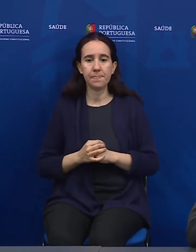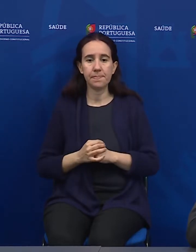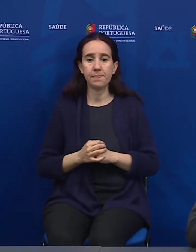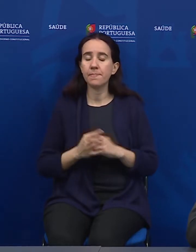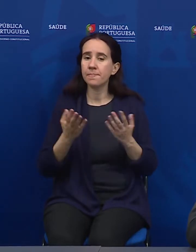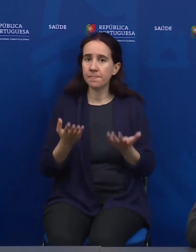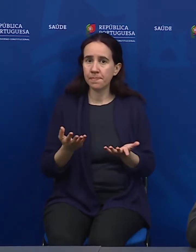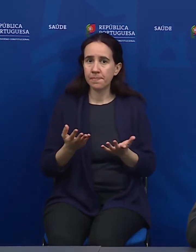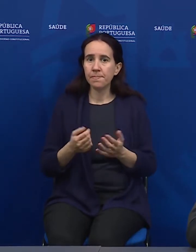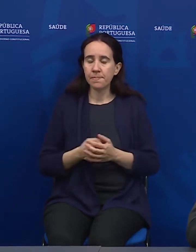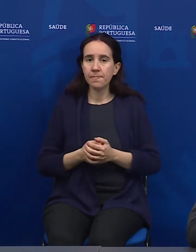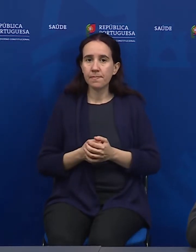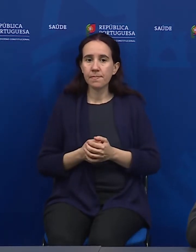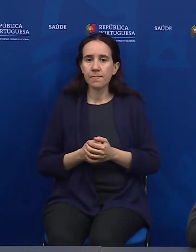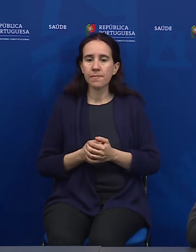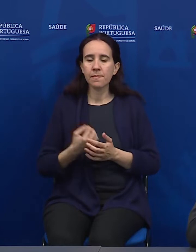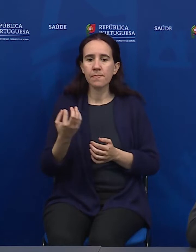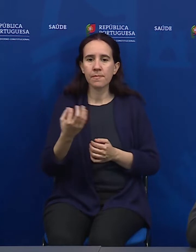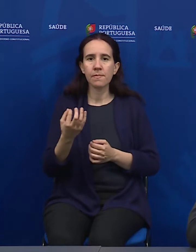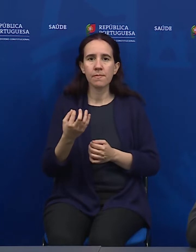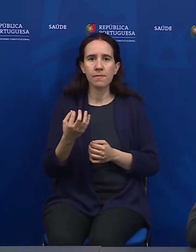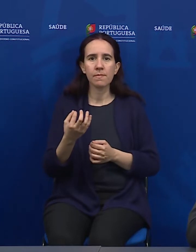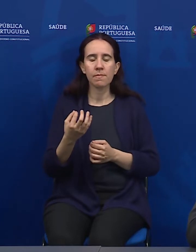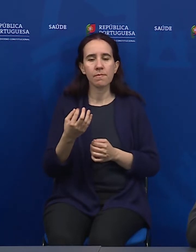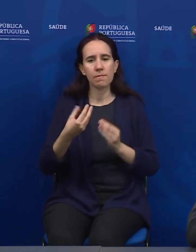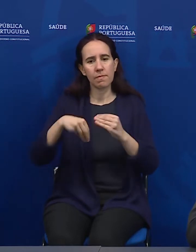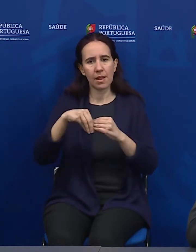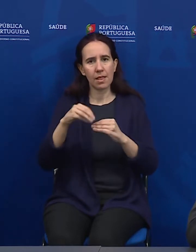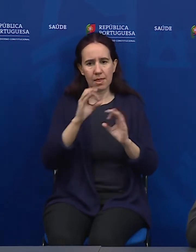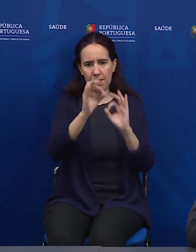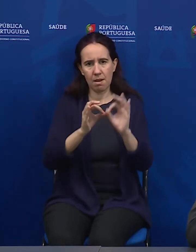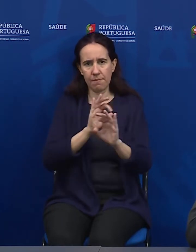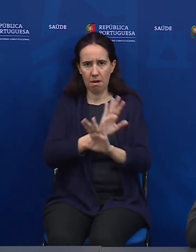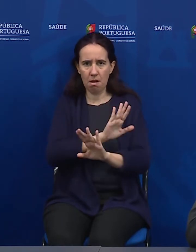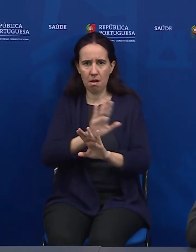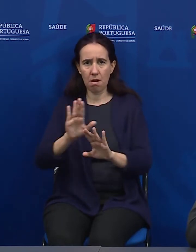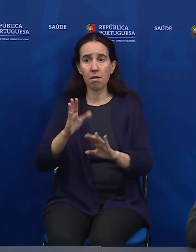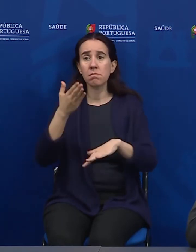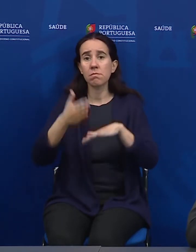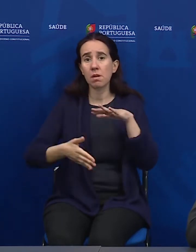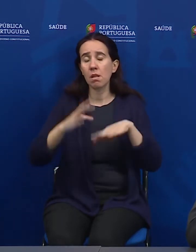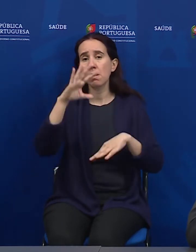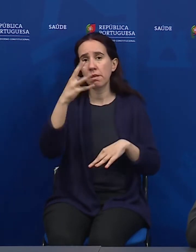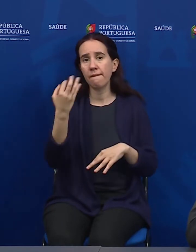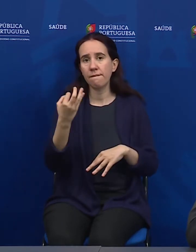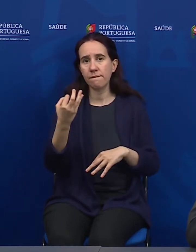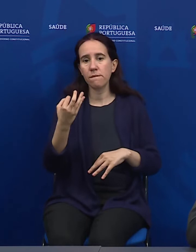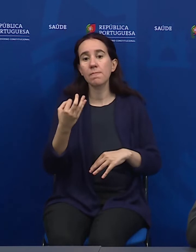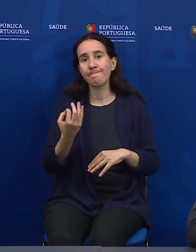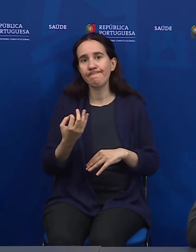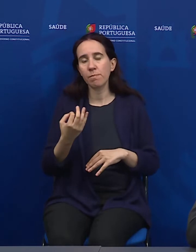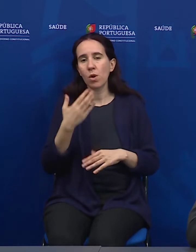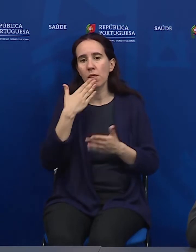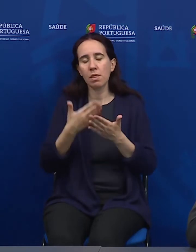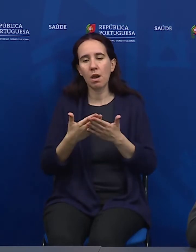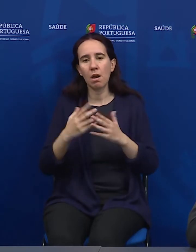que o facto de estarem compensados não significa que a qualquer momento possam vir a